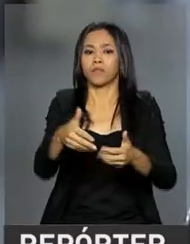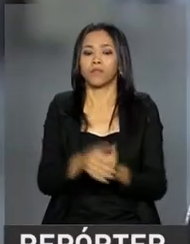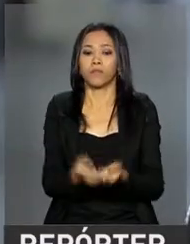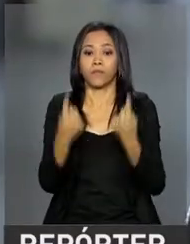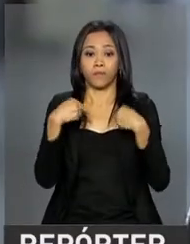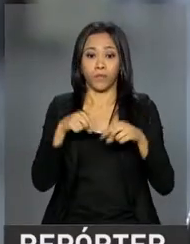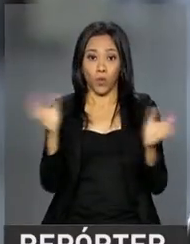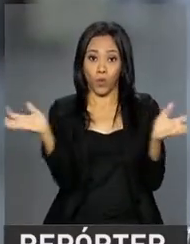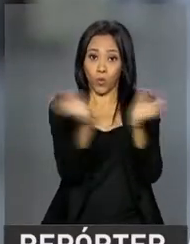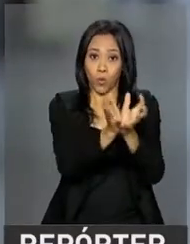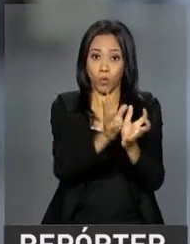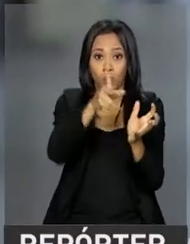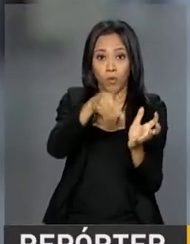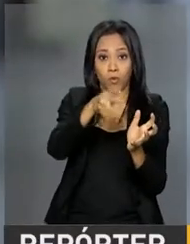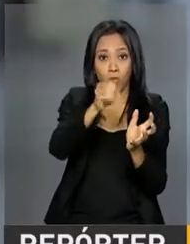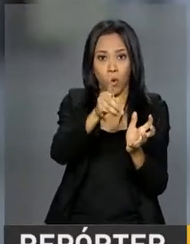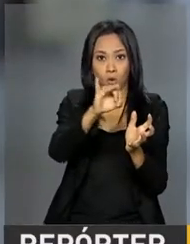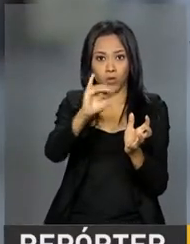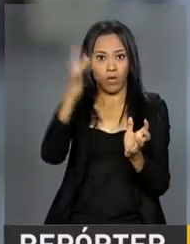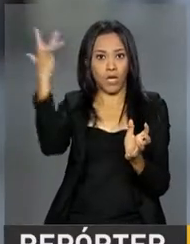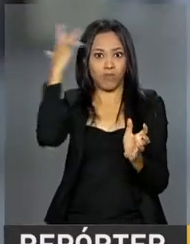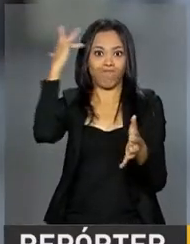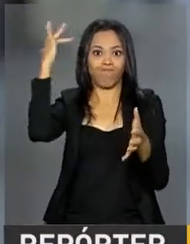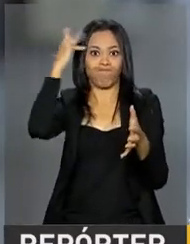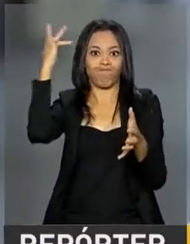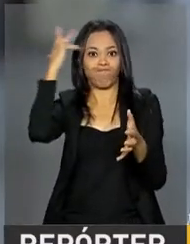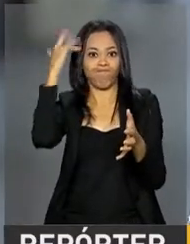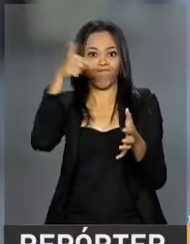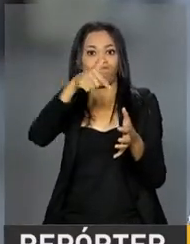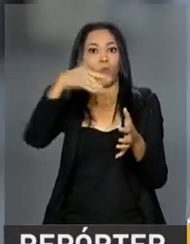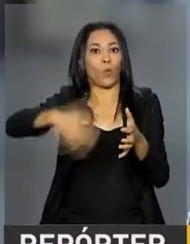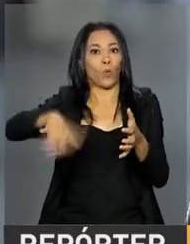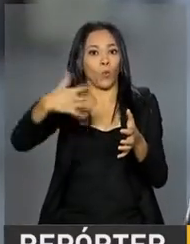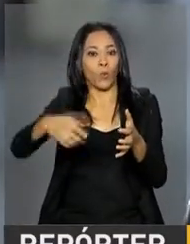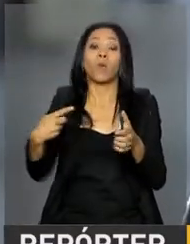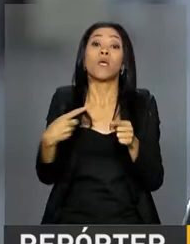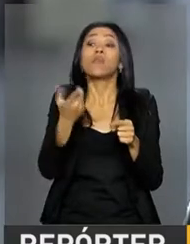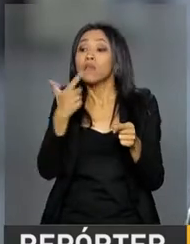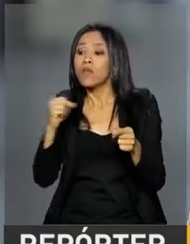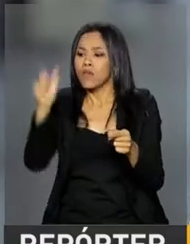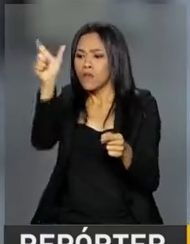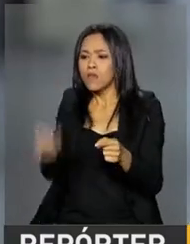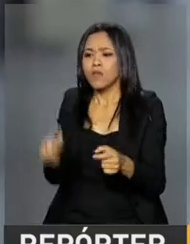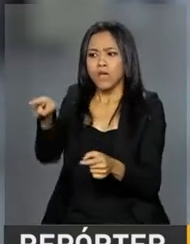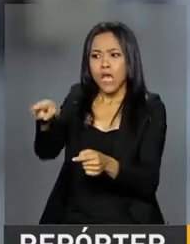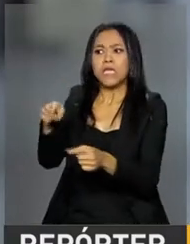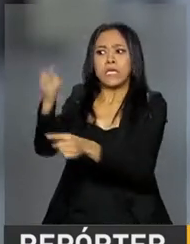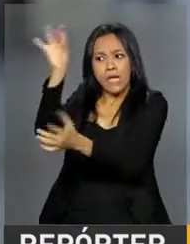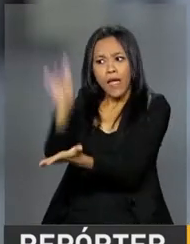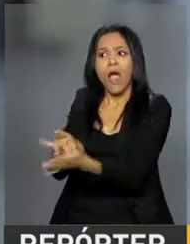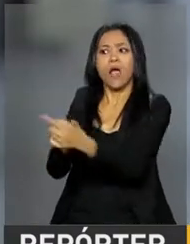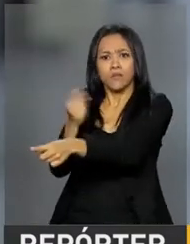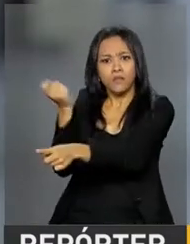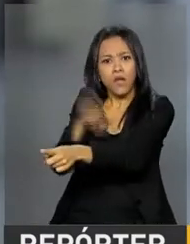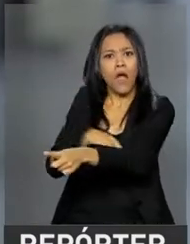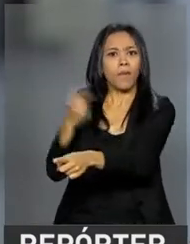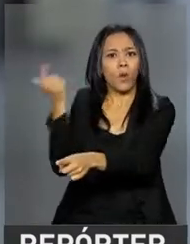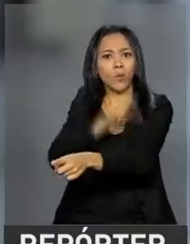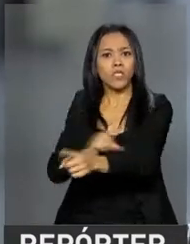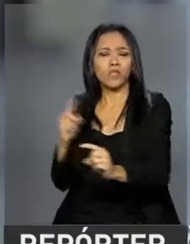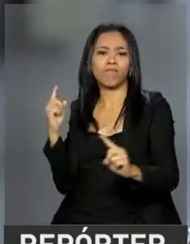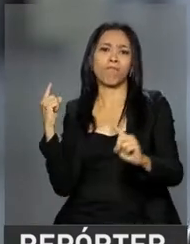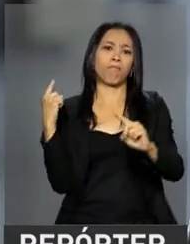a categoria pode o a mais alta do bolsa atleta é aquela em que o atleta tem chances reais de disputar uma final